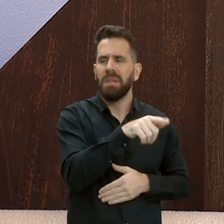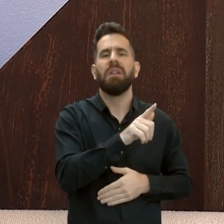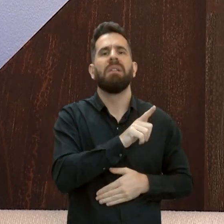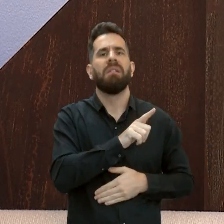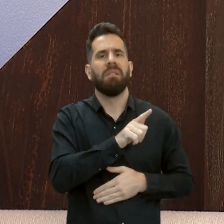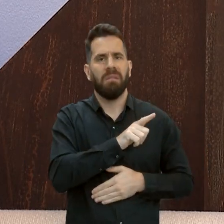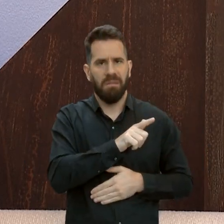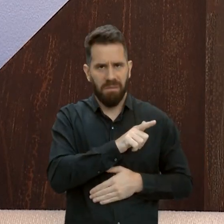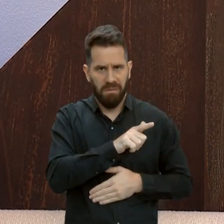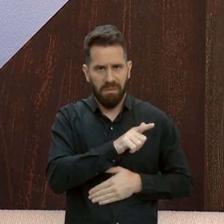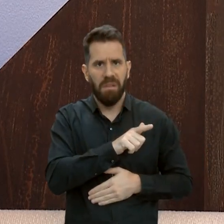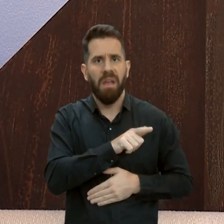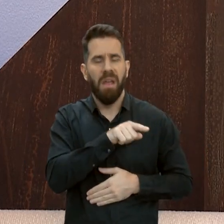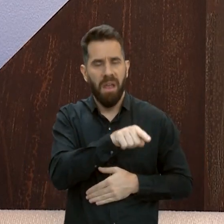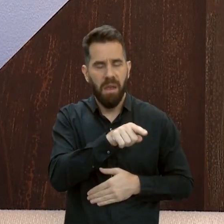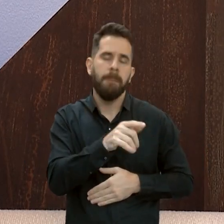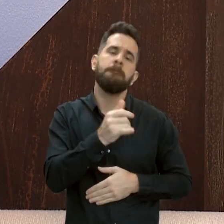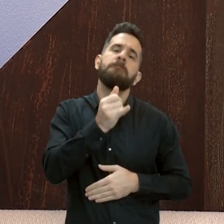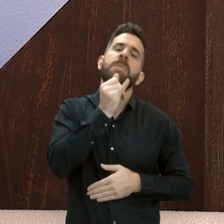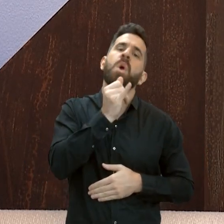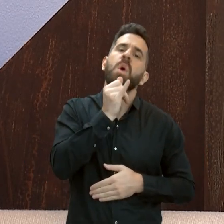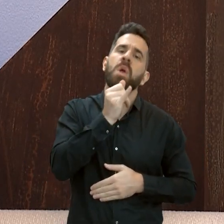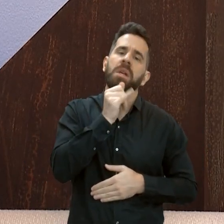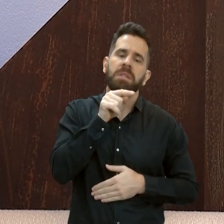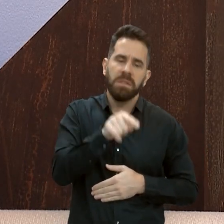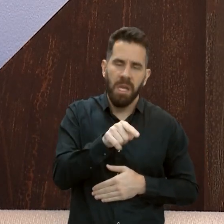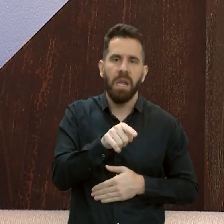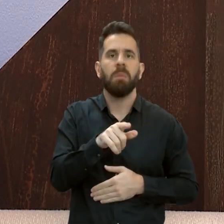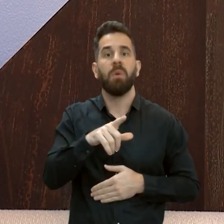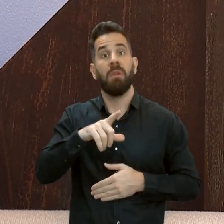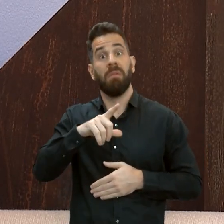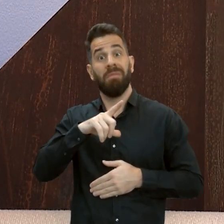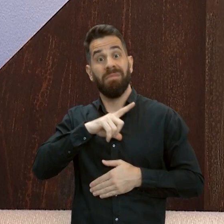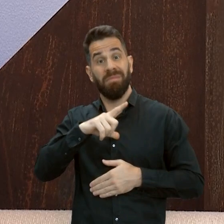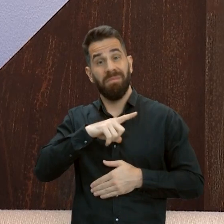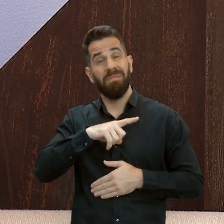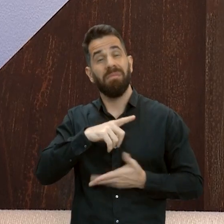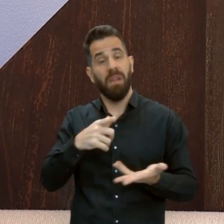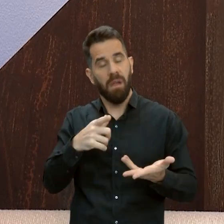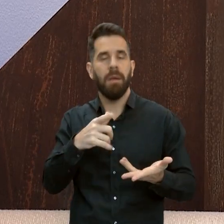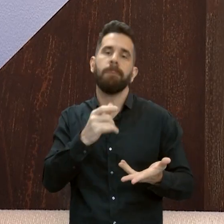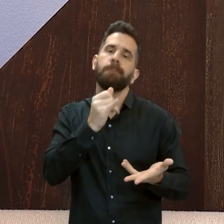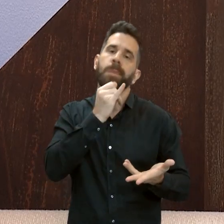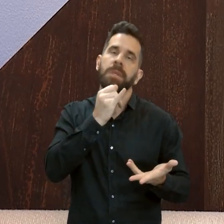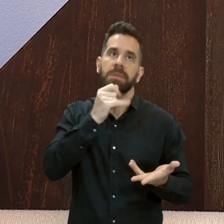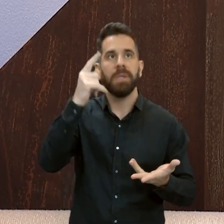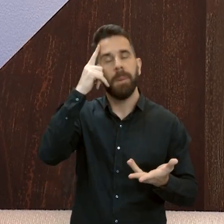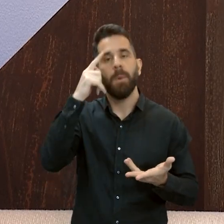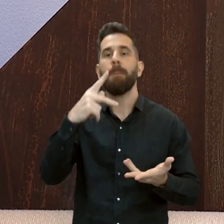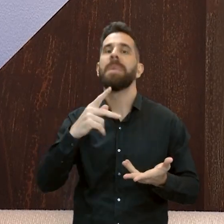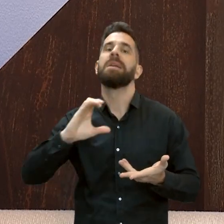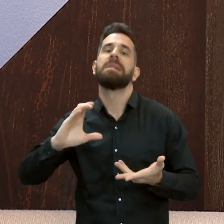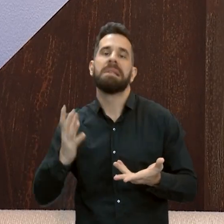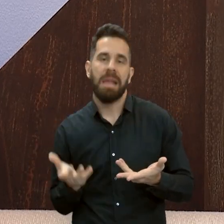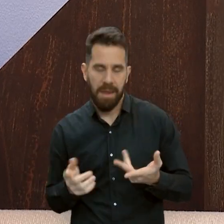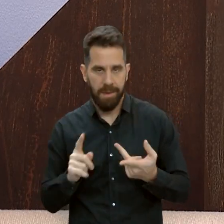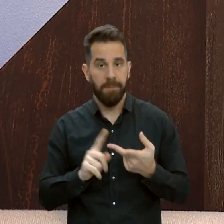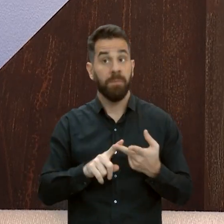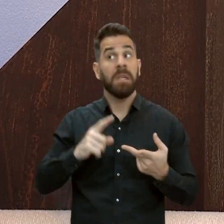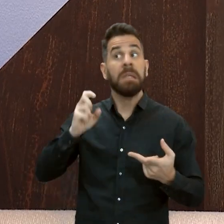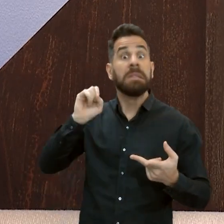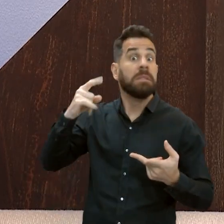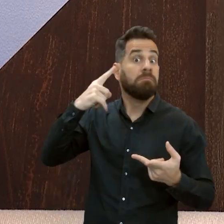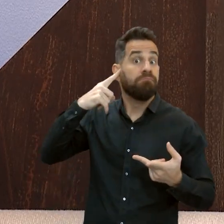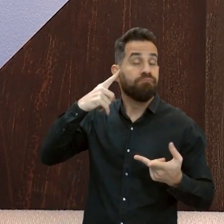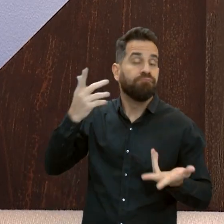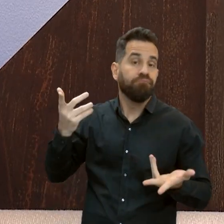uma paralisia, né, cerebral. No caso da deficiência auditiva, né, os decibéis.